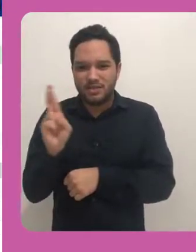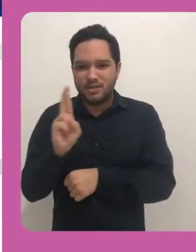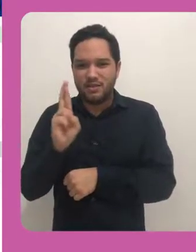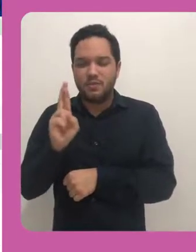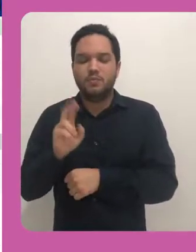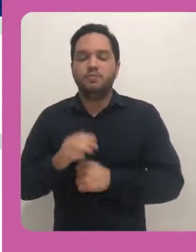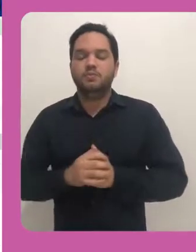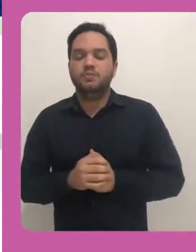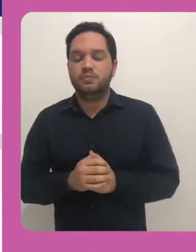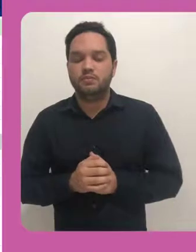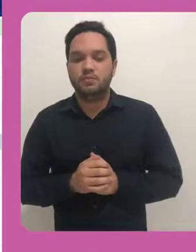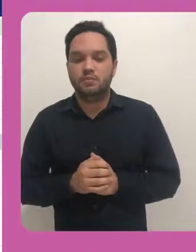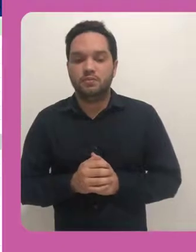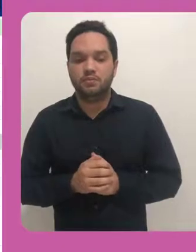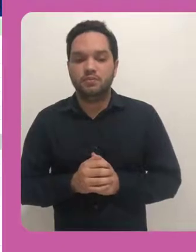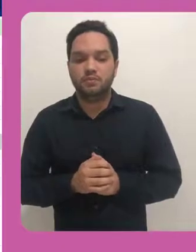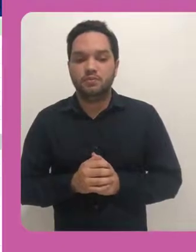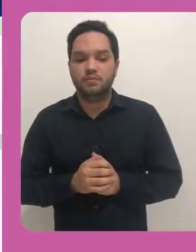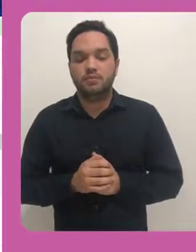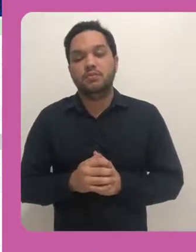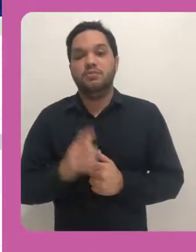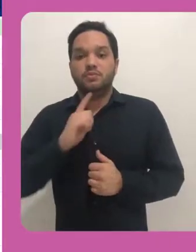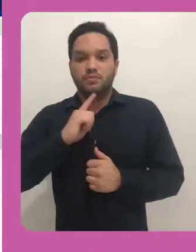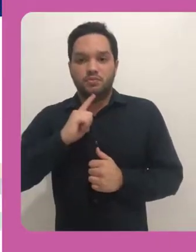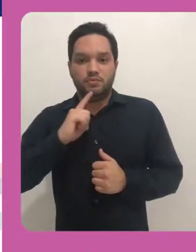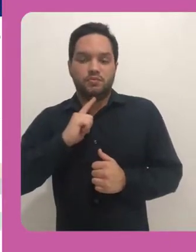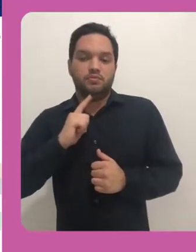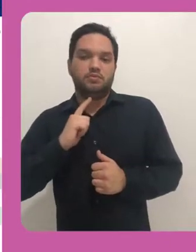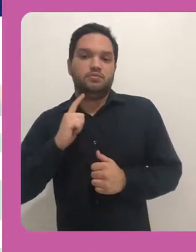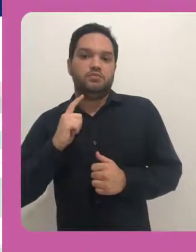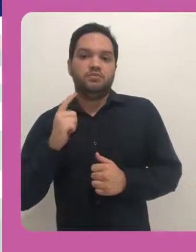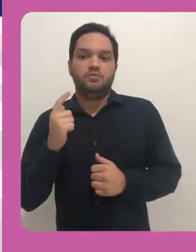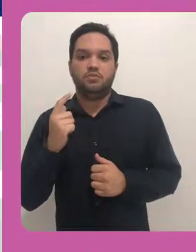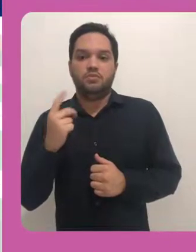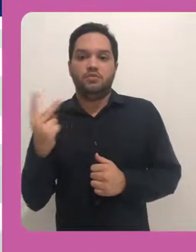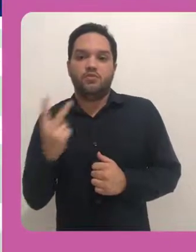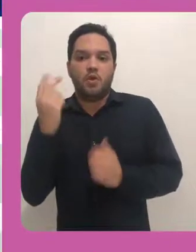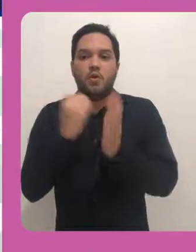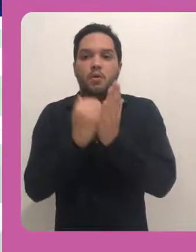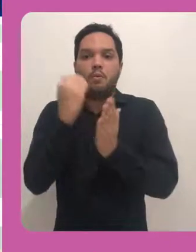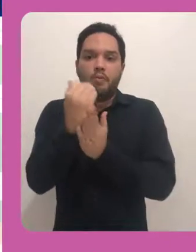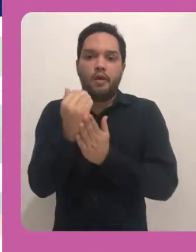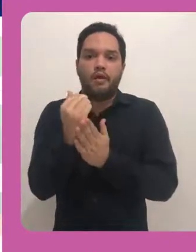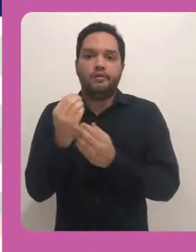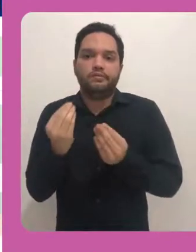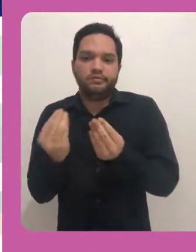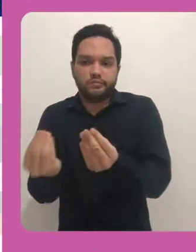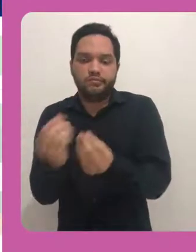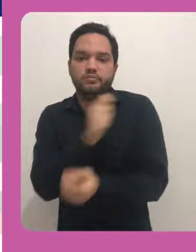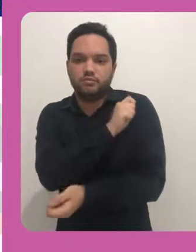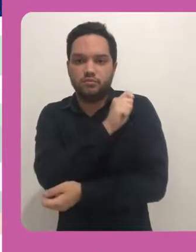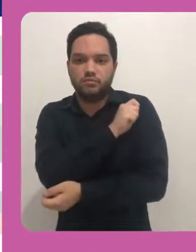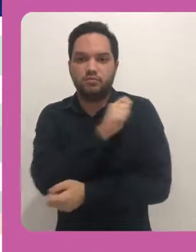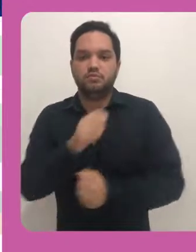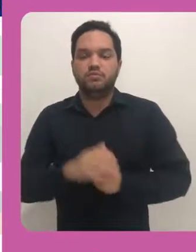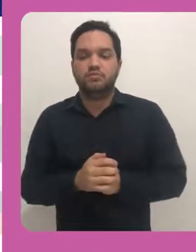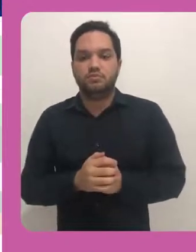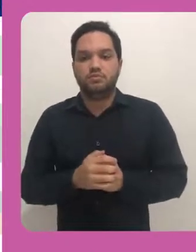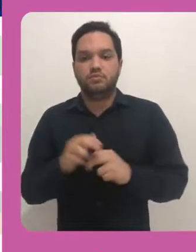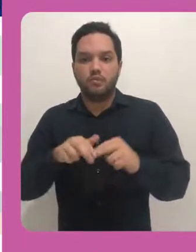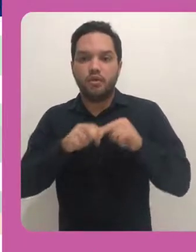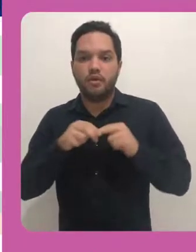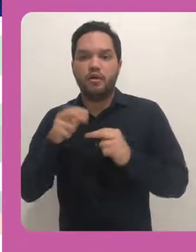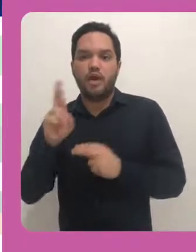que na recuperação eu faça uma, dê um valor para ele, um valor a mais para ele, né? Em